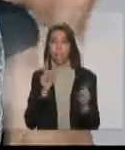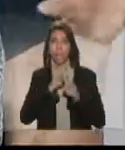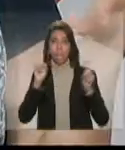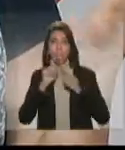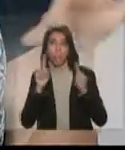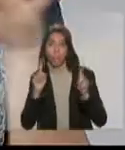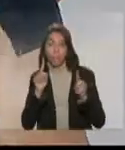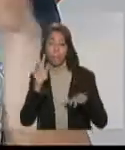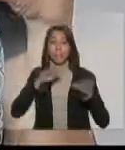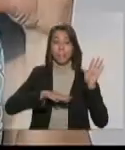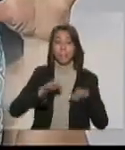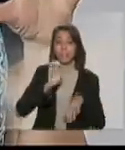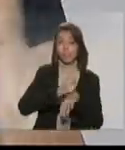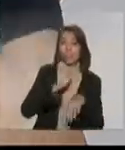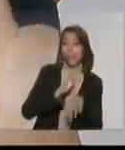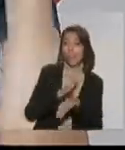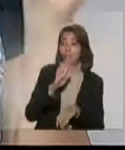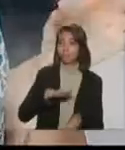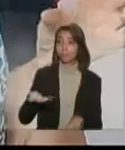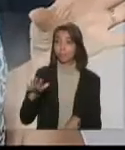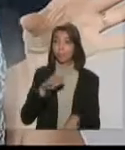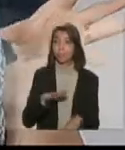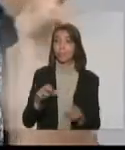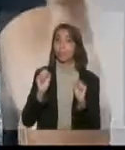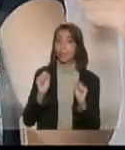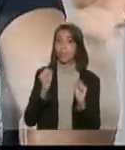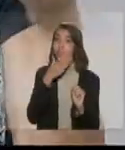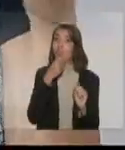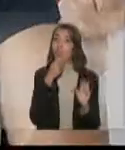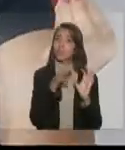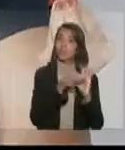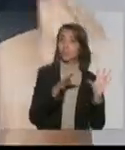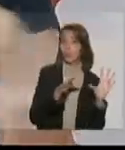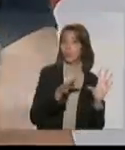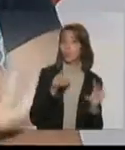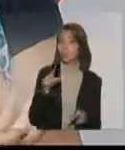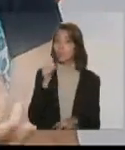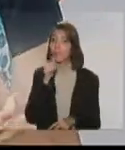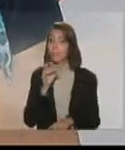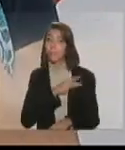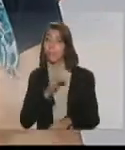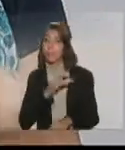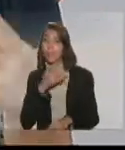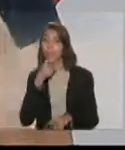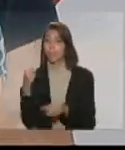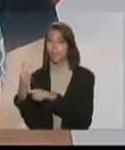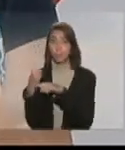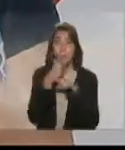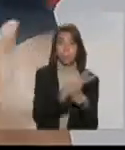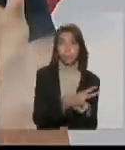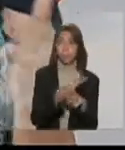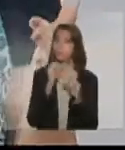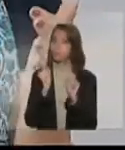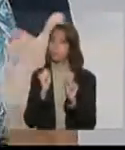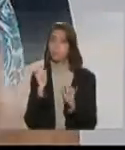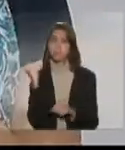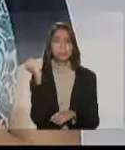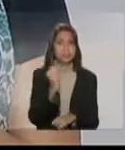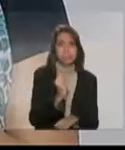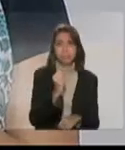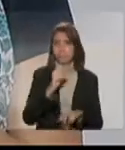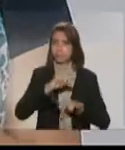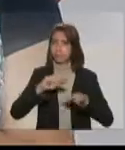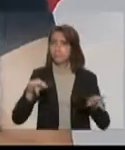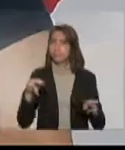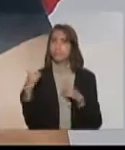dependendo do estado dependendo da região ainda fica muito solto e ela tem medo desse rebote né depois da denúncia o cara pode ir atrás pode